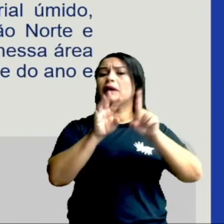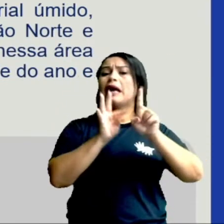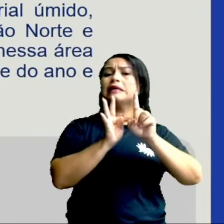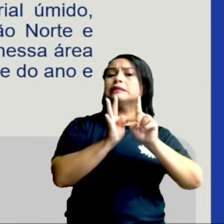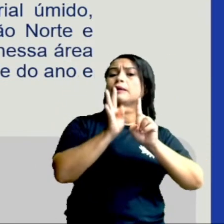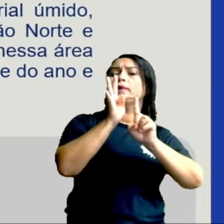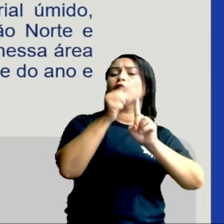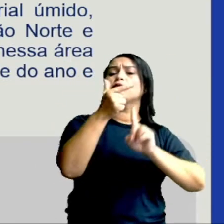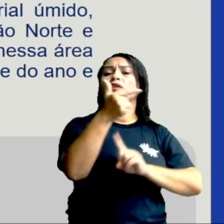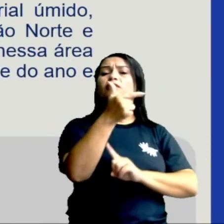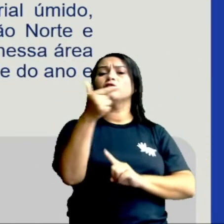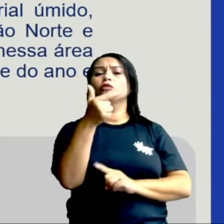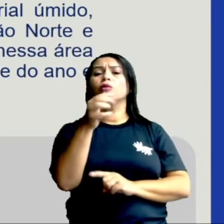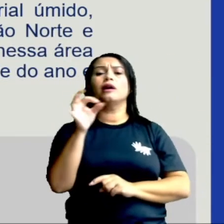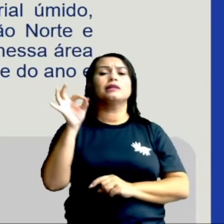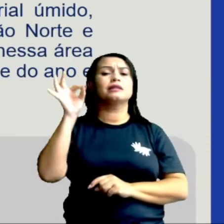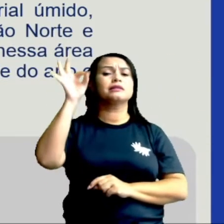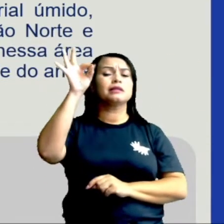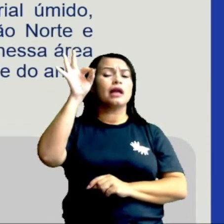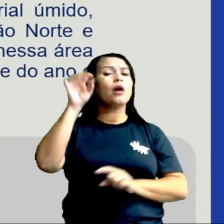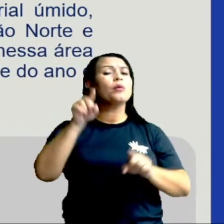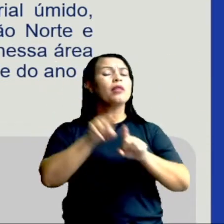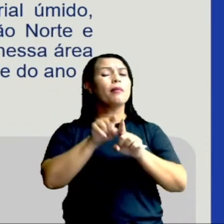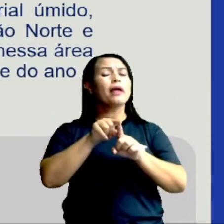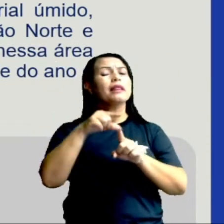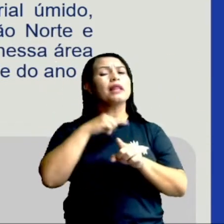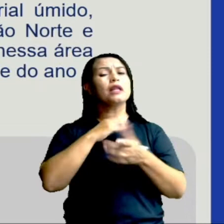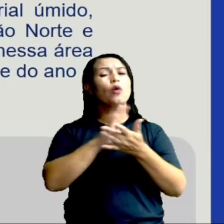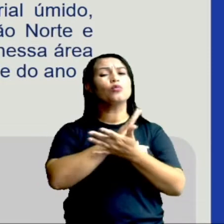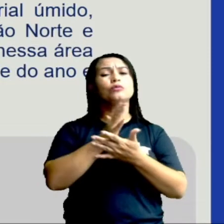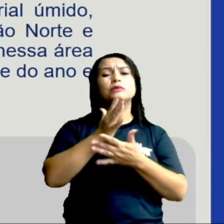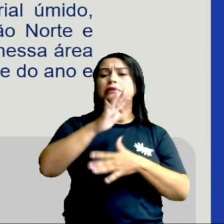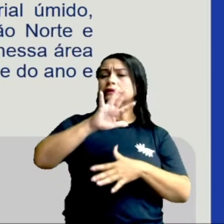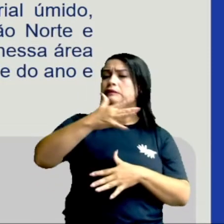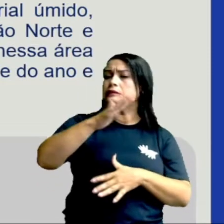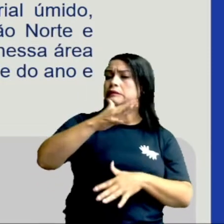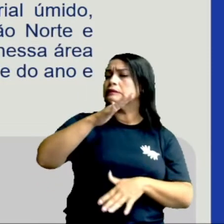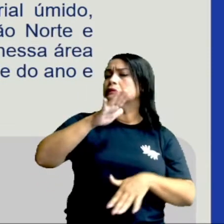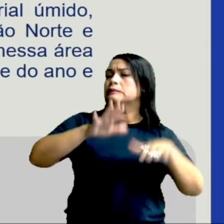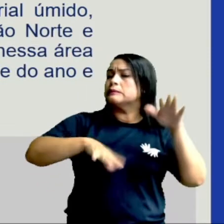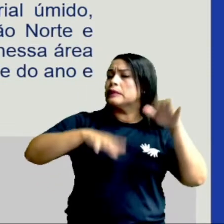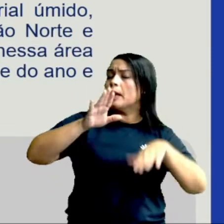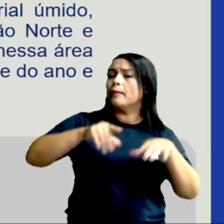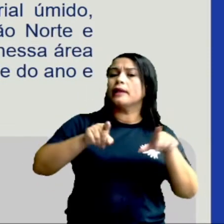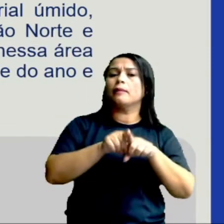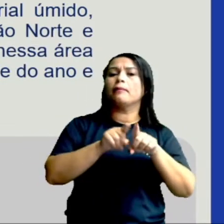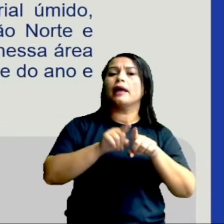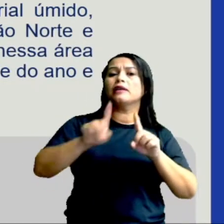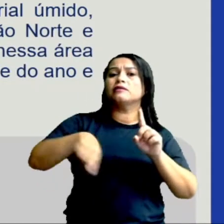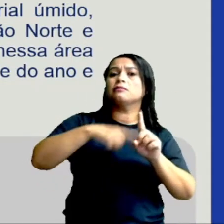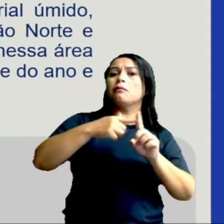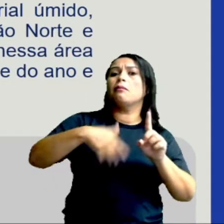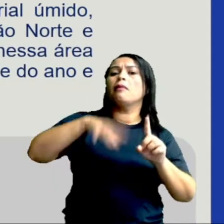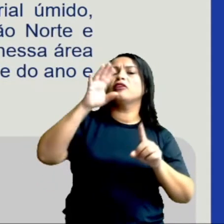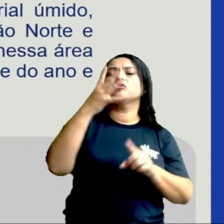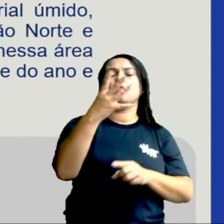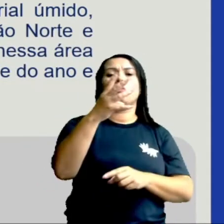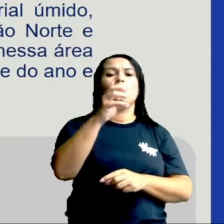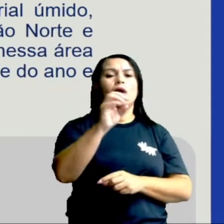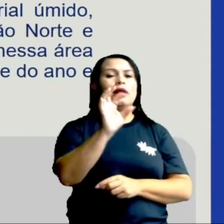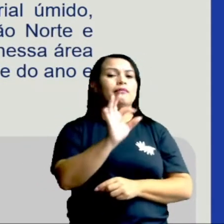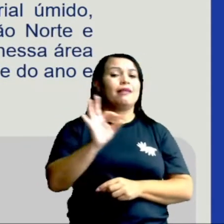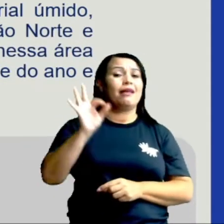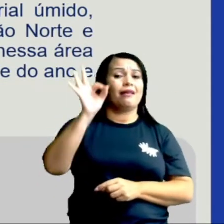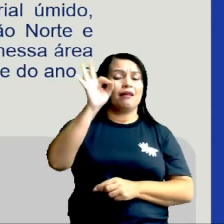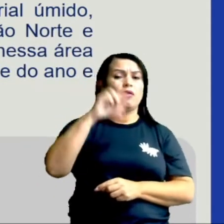22 graus, com mínimas muito variáveis e máximas de mais de 40 graus. Em função do